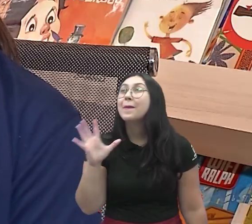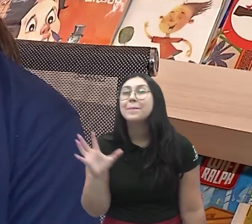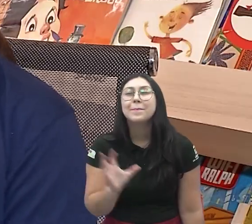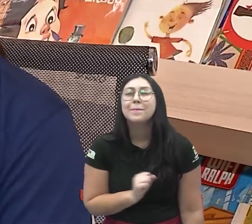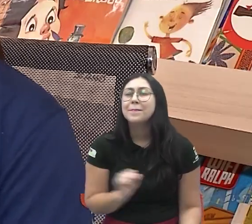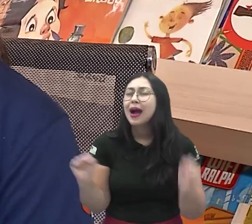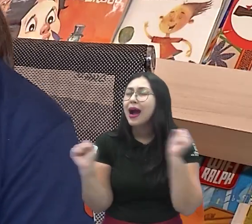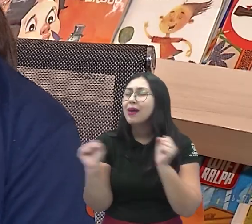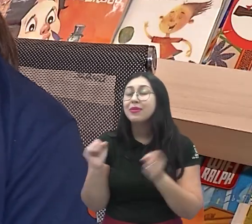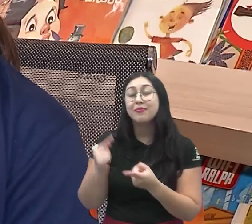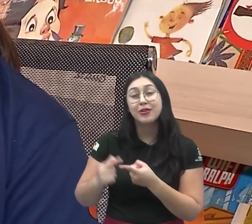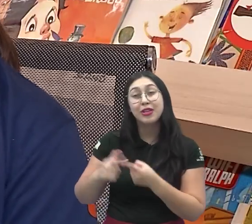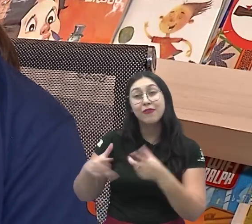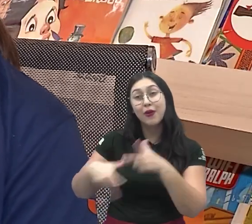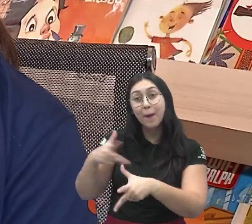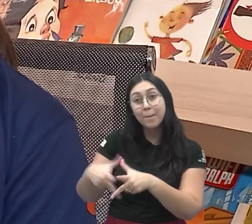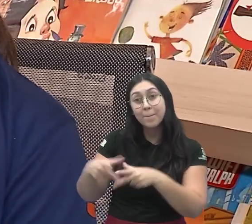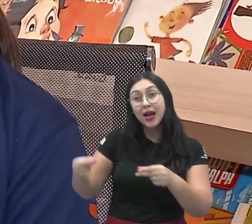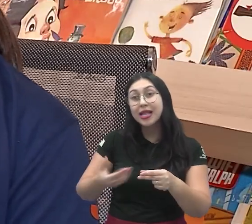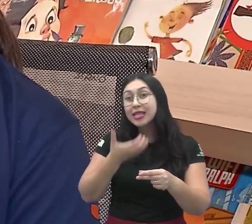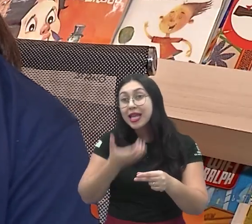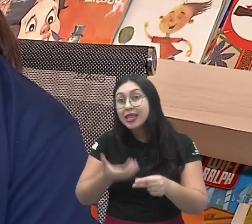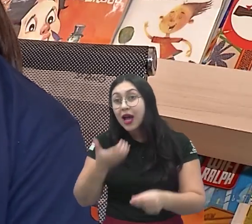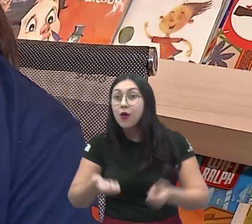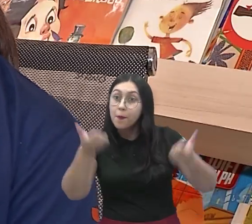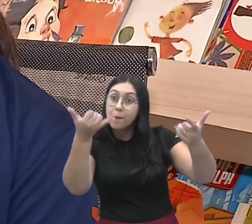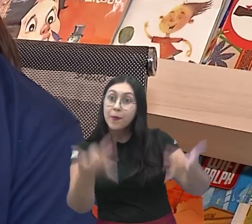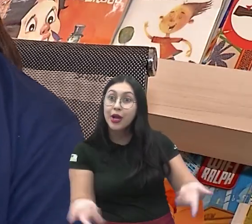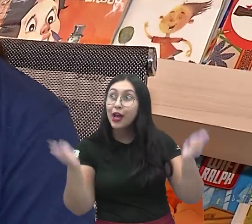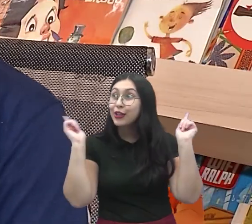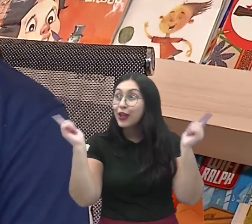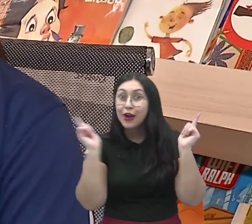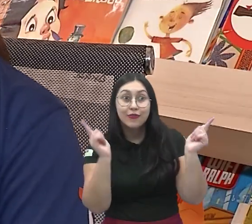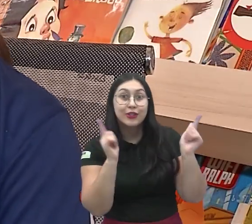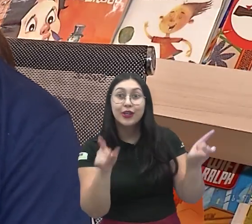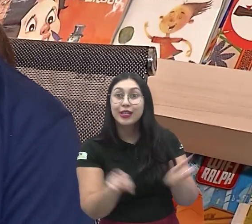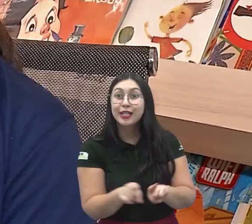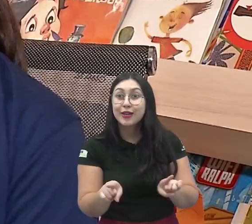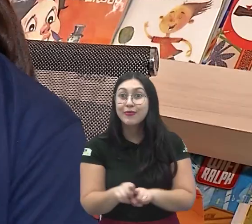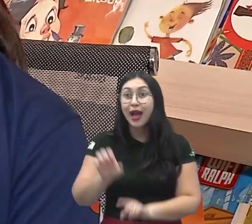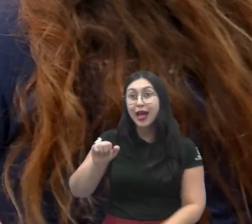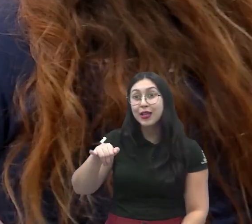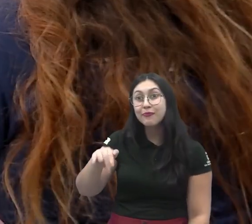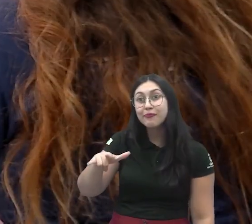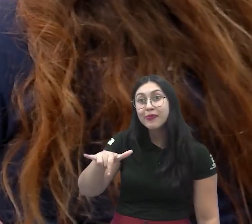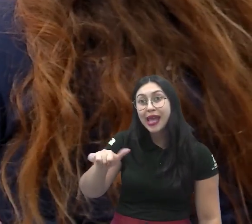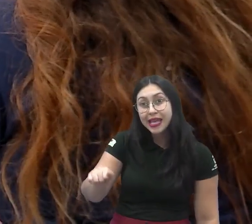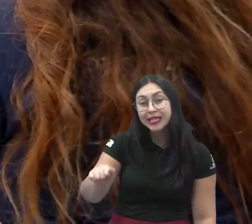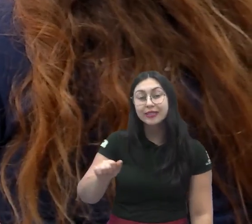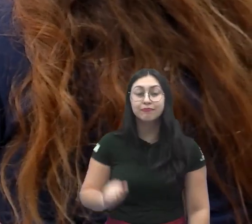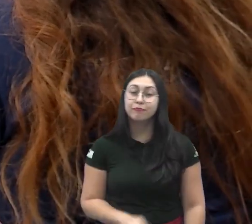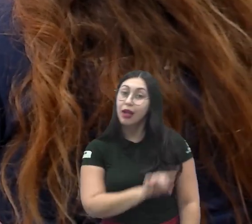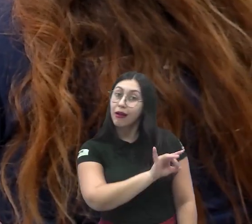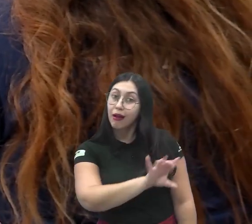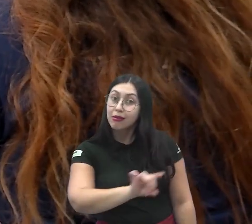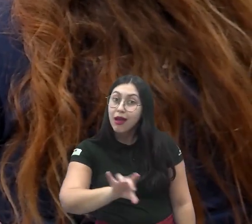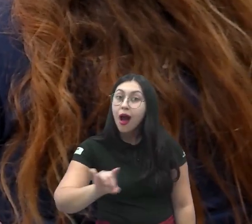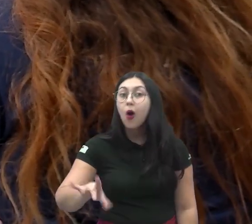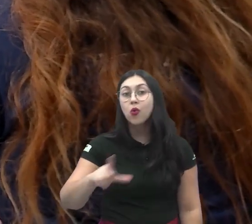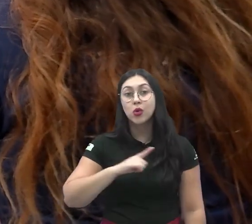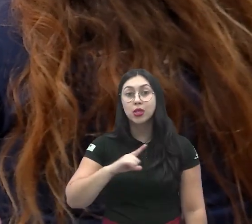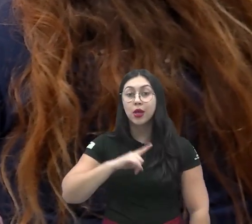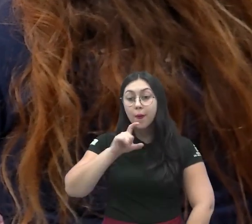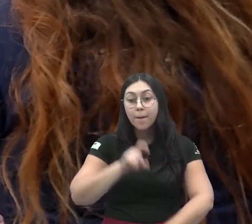ele porque eu ganhei ele no Natal. Ele conta várias aventuras e como que a Emília surgiu. E cada criança vive